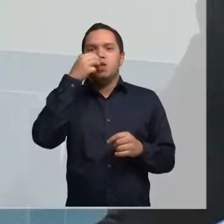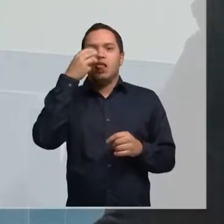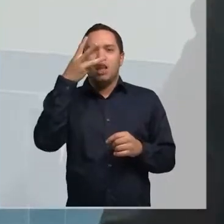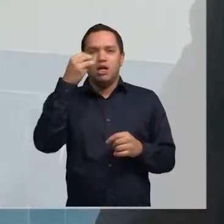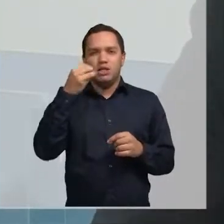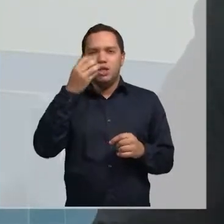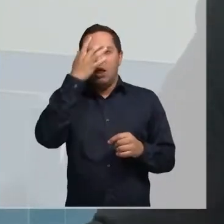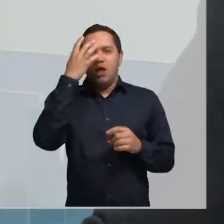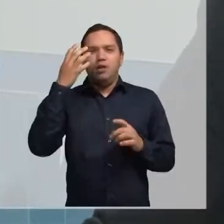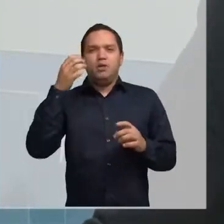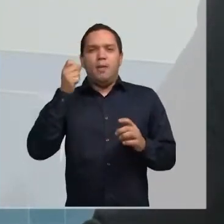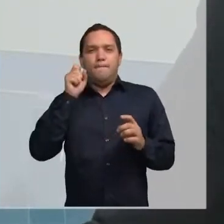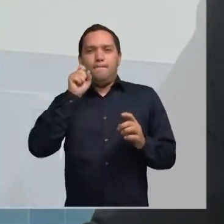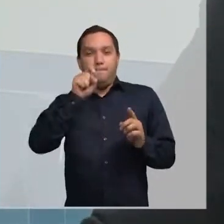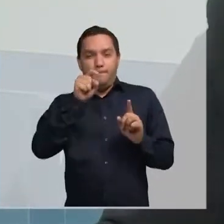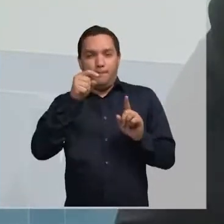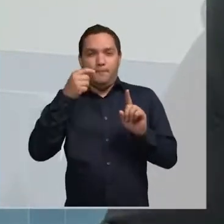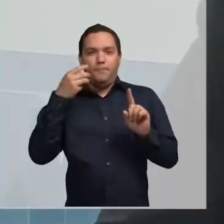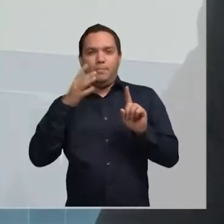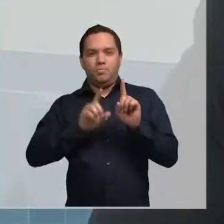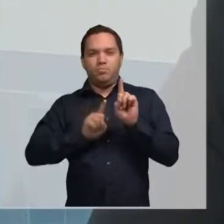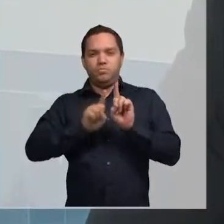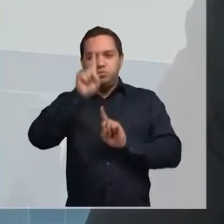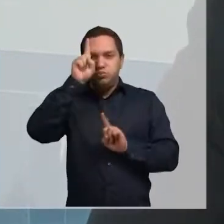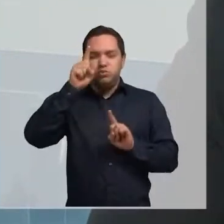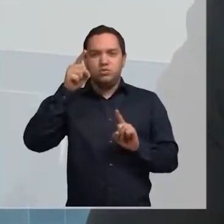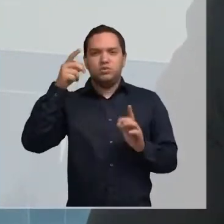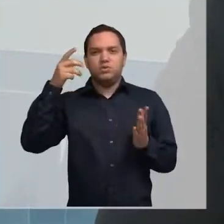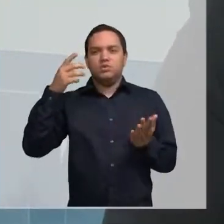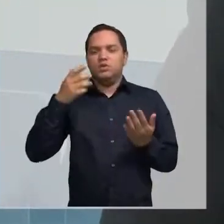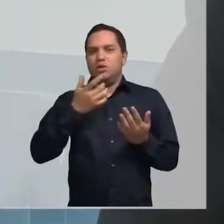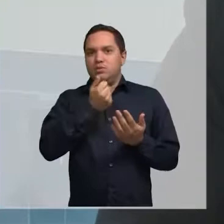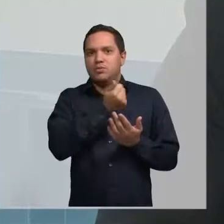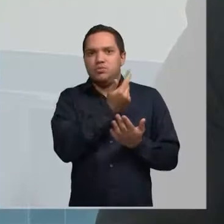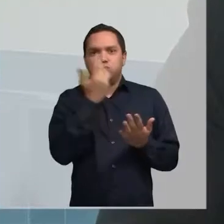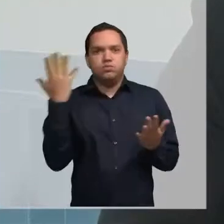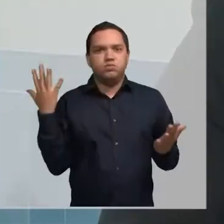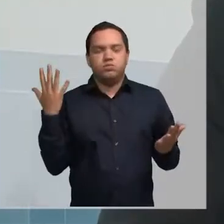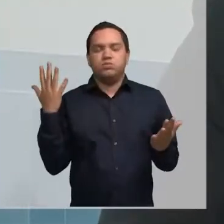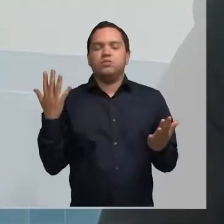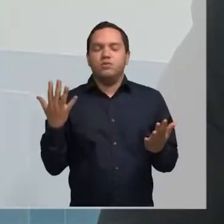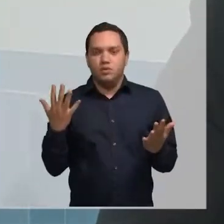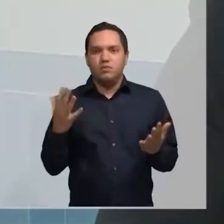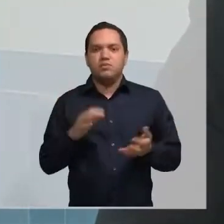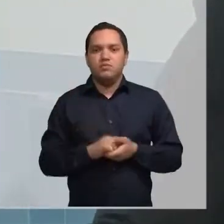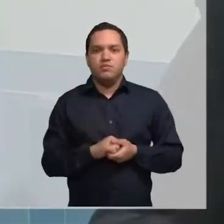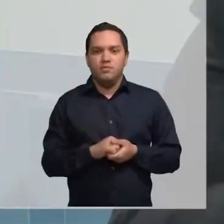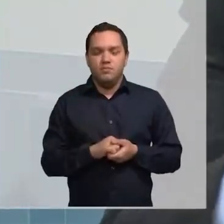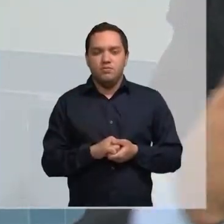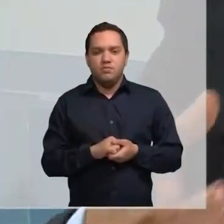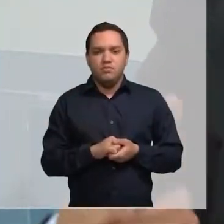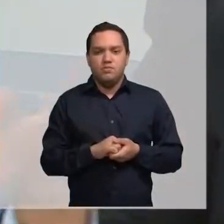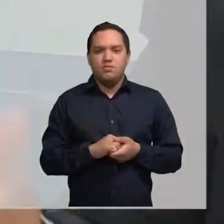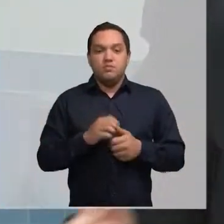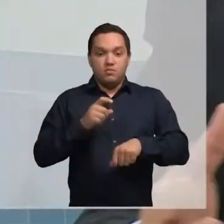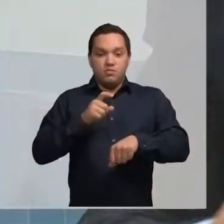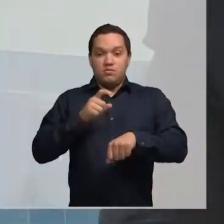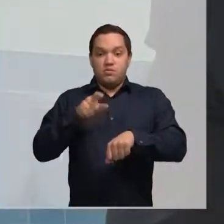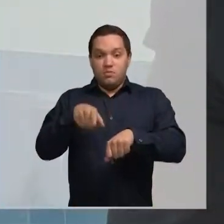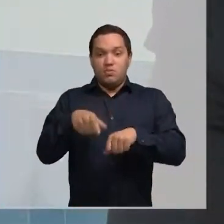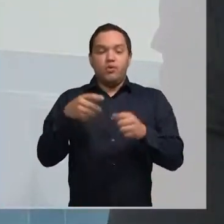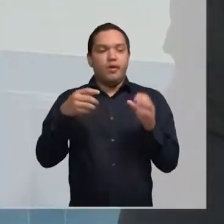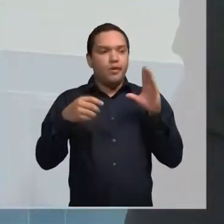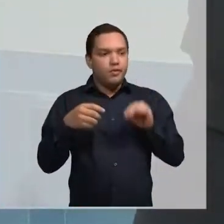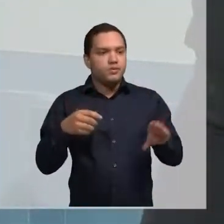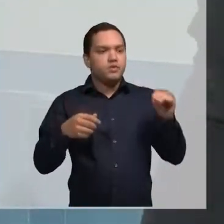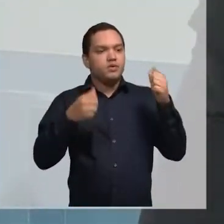dá? Cada ponto no Ibope dá 210 mil pessoas. Você imagina o universo aí de pessoas assistindo aquela entrevista. Que era o momento exato para o Ciro